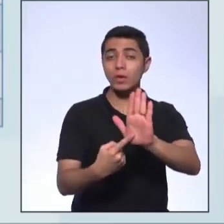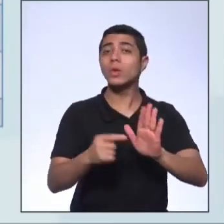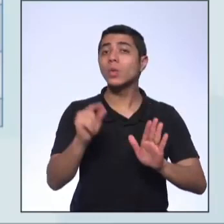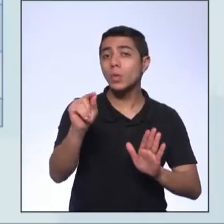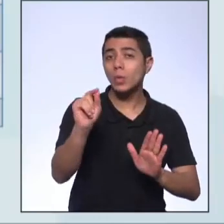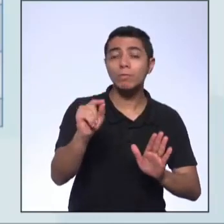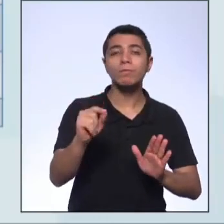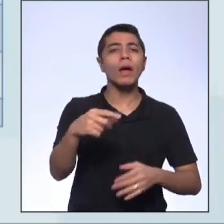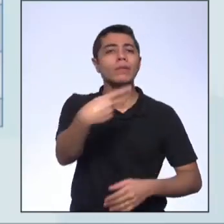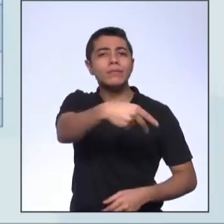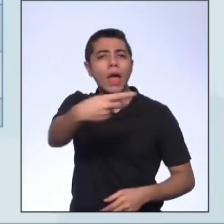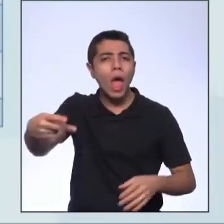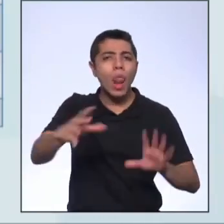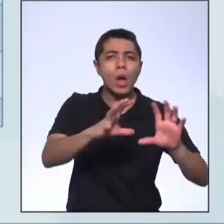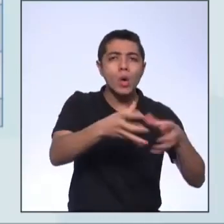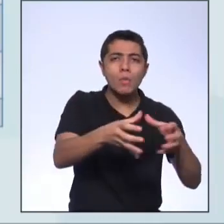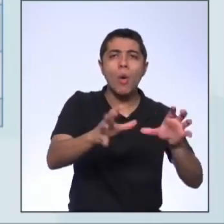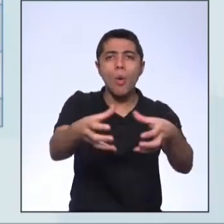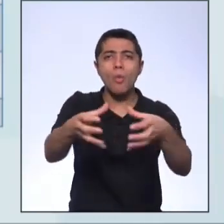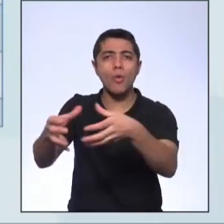e associar isso com